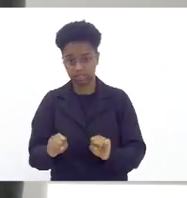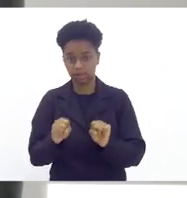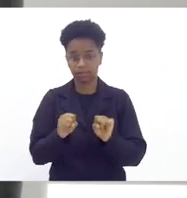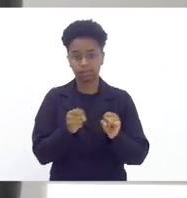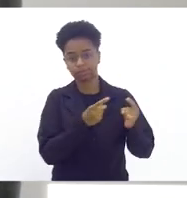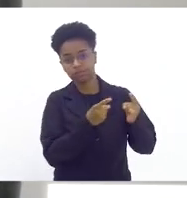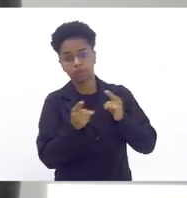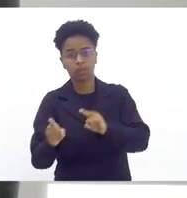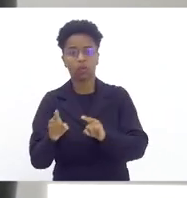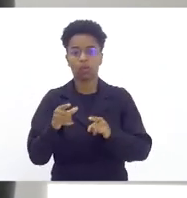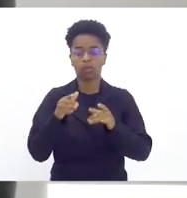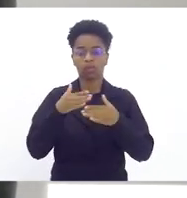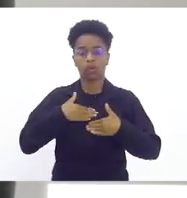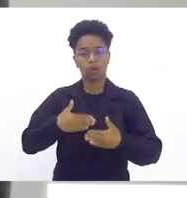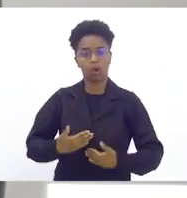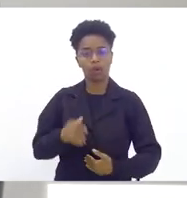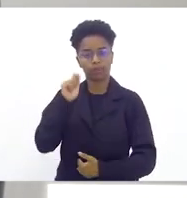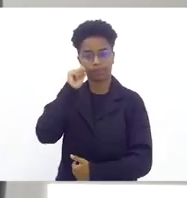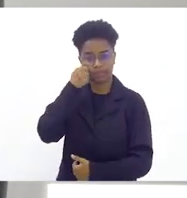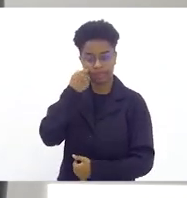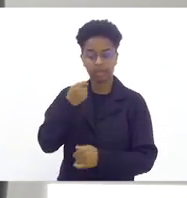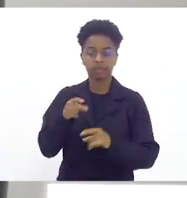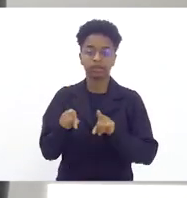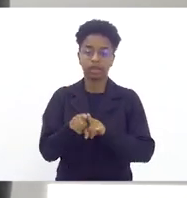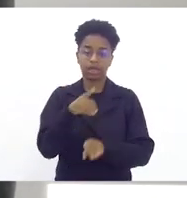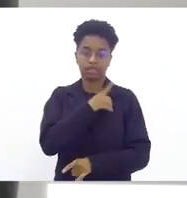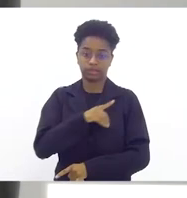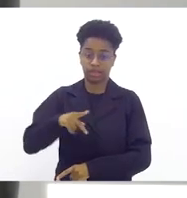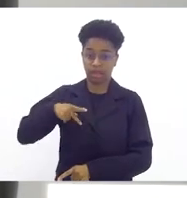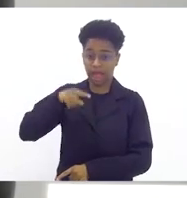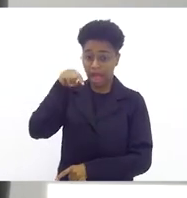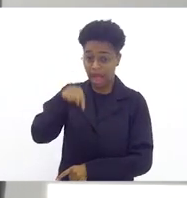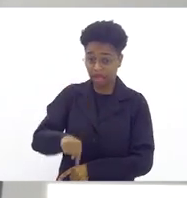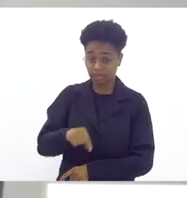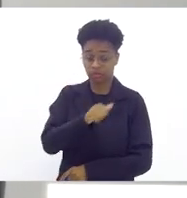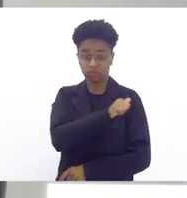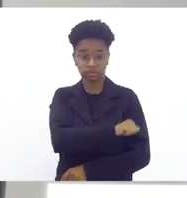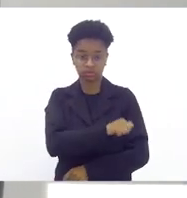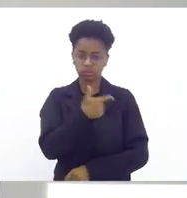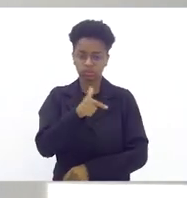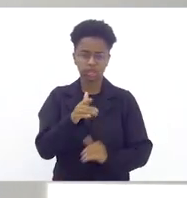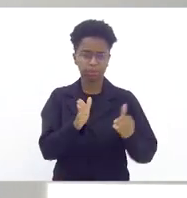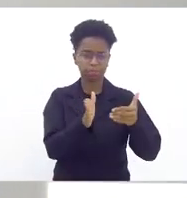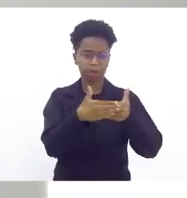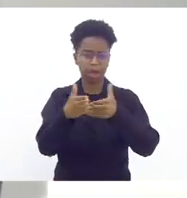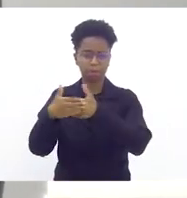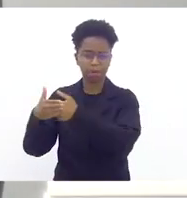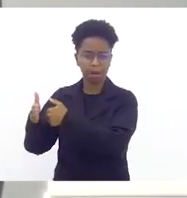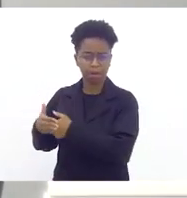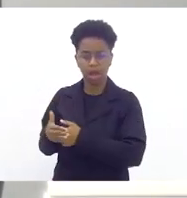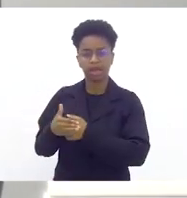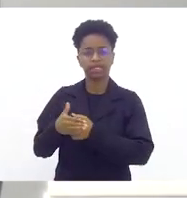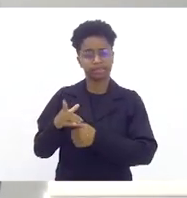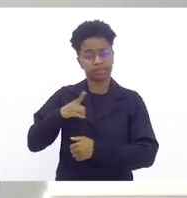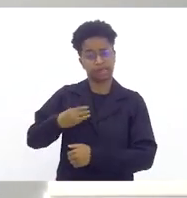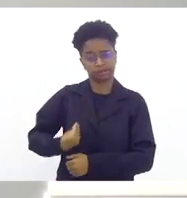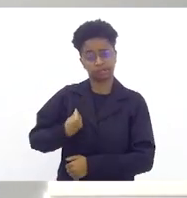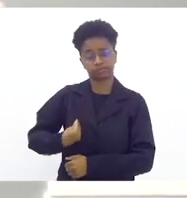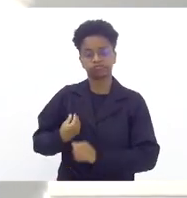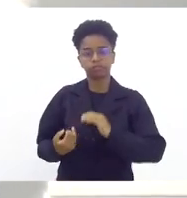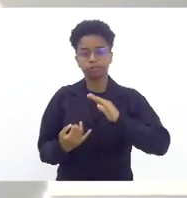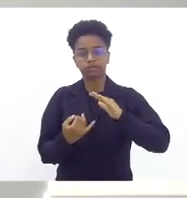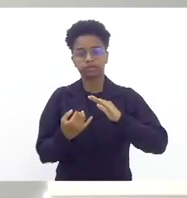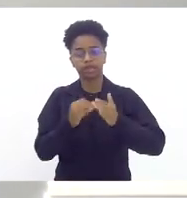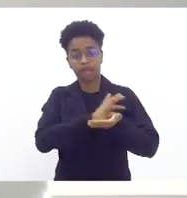negros. a Defensoria Pública do Estado do Rio de Janeiro, sem mais esconder a existência do racismo institucional que permeia